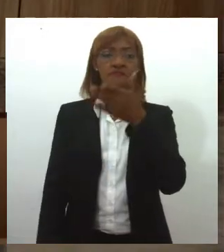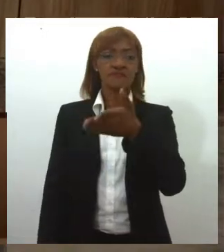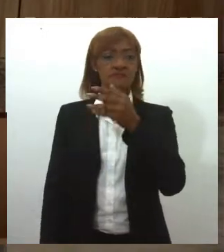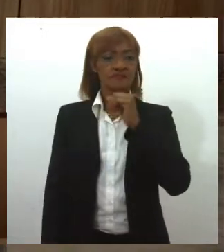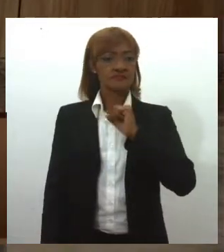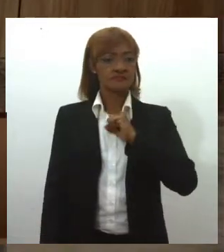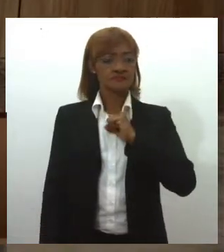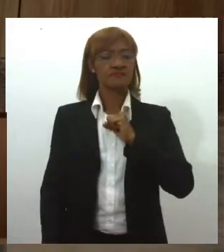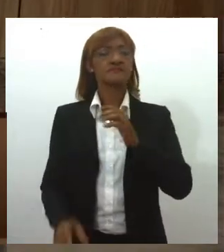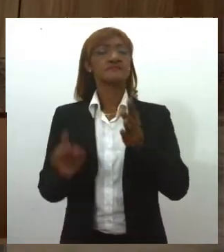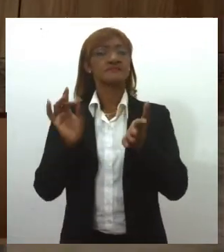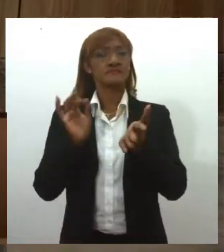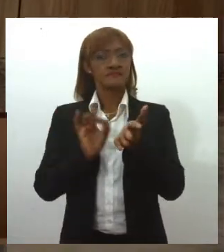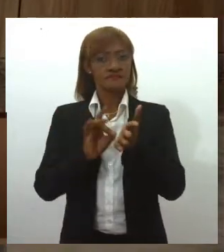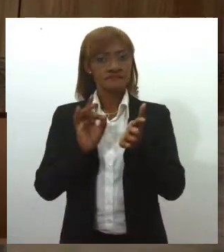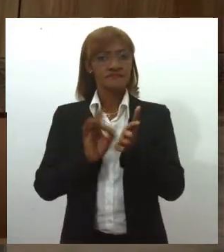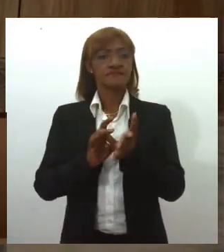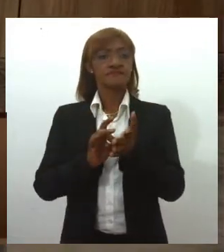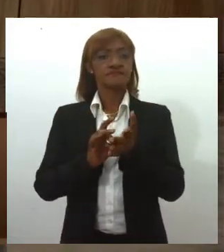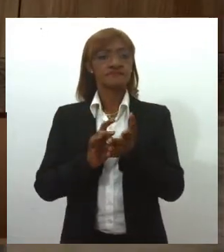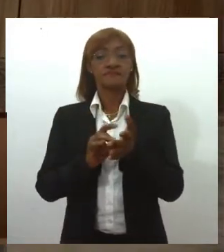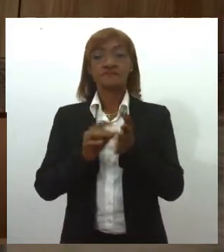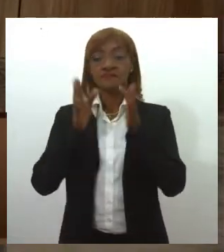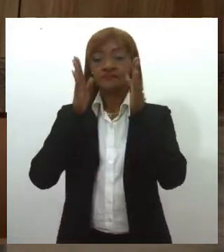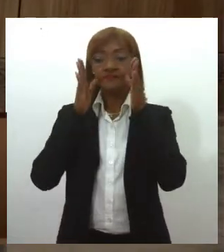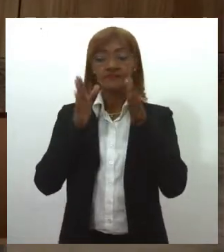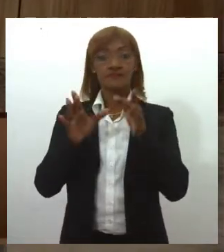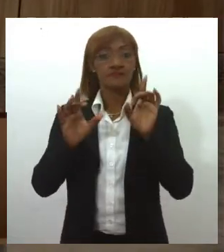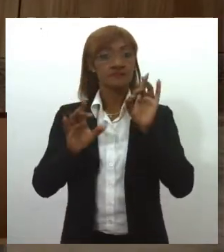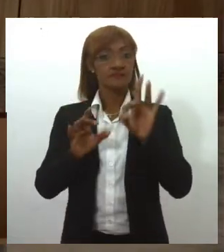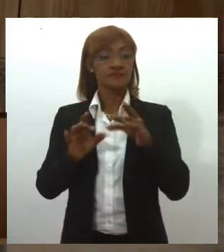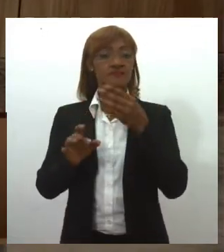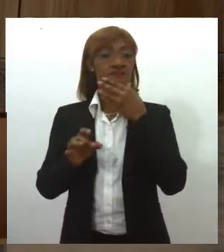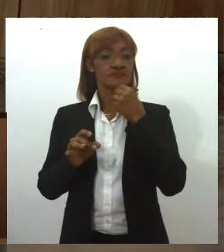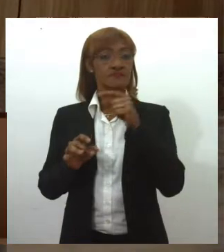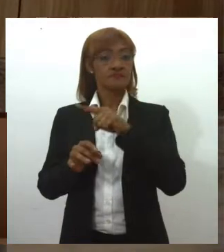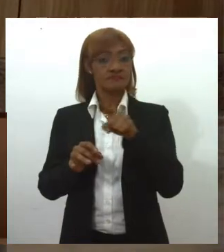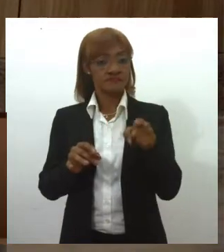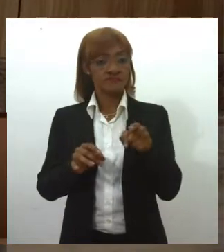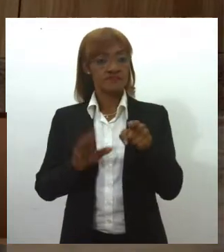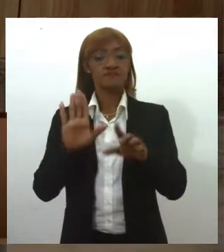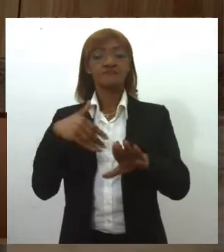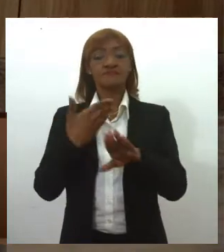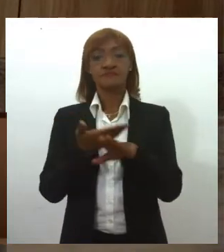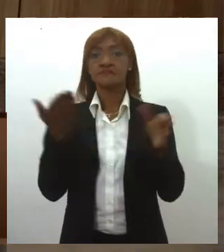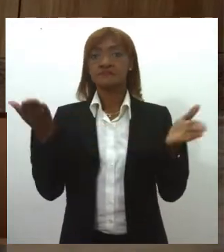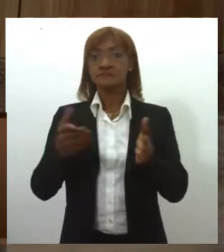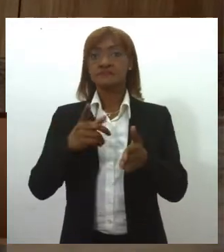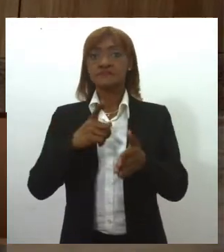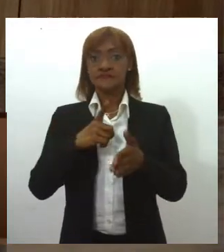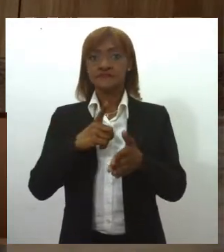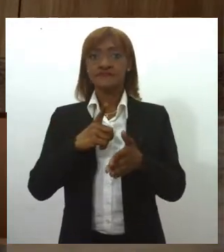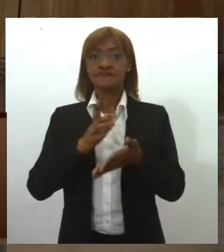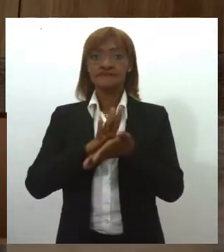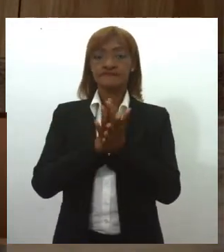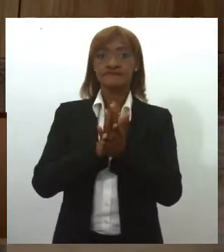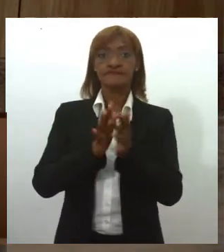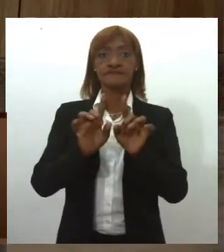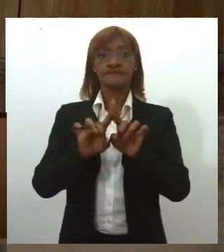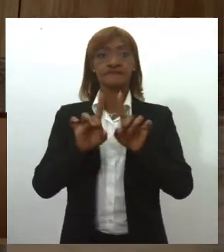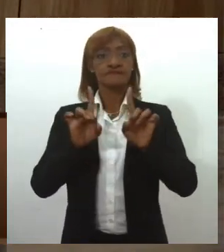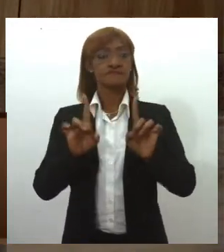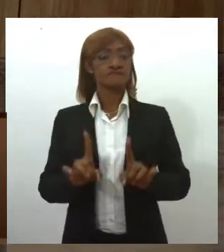assunto realmente para o mundo masculino, rodeado de tabus, infelizmente ainda é, mas a gente também não vê